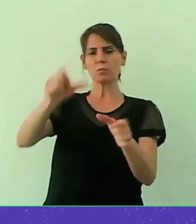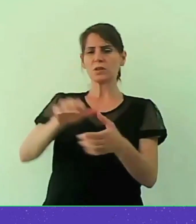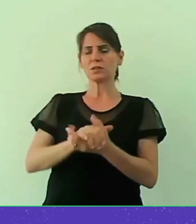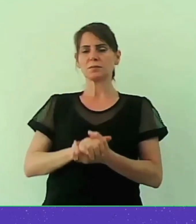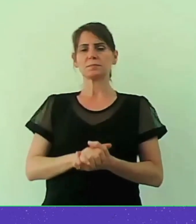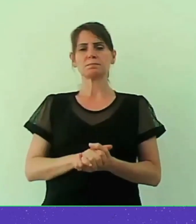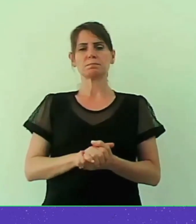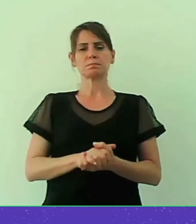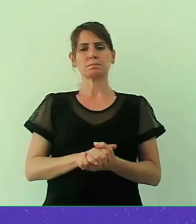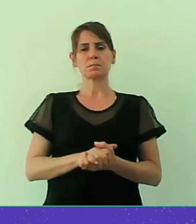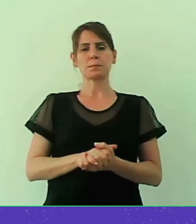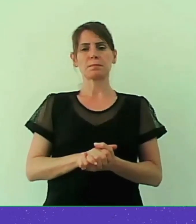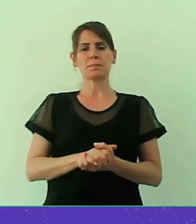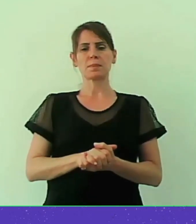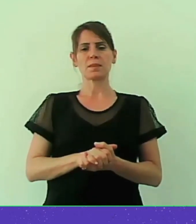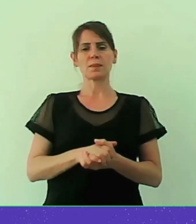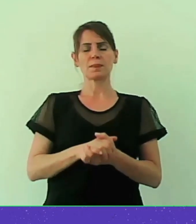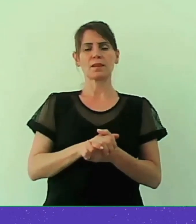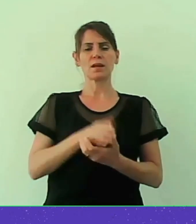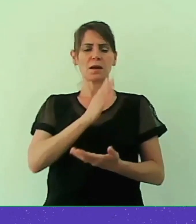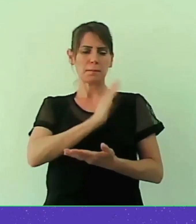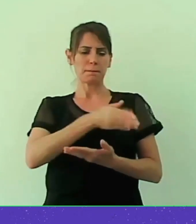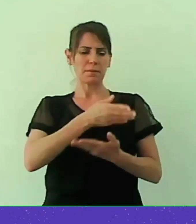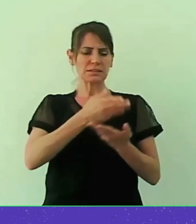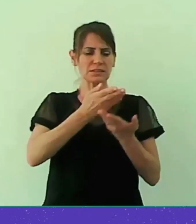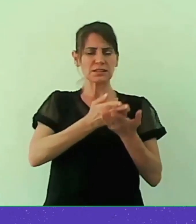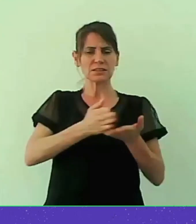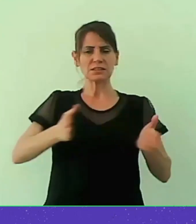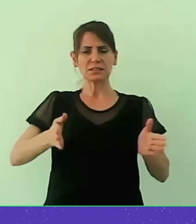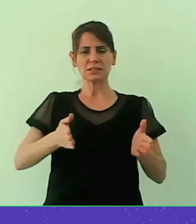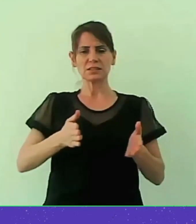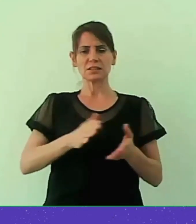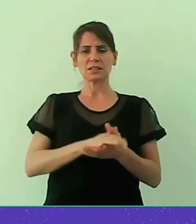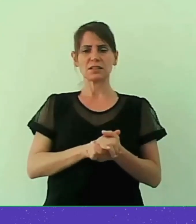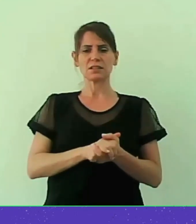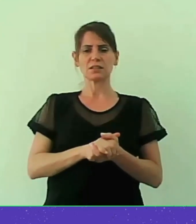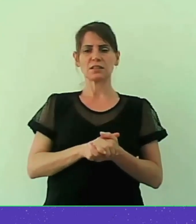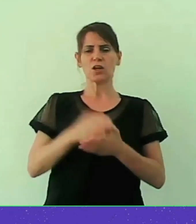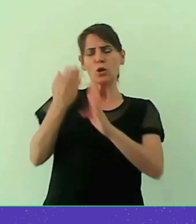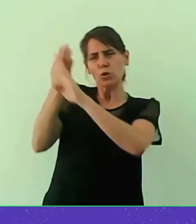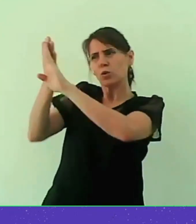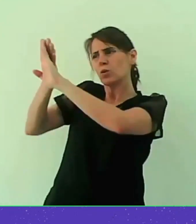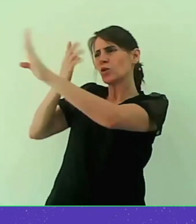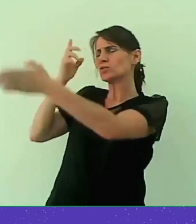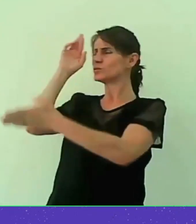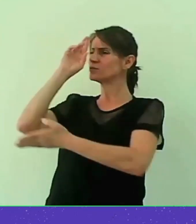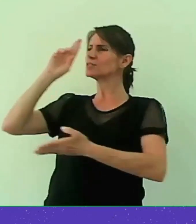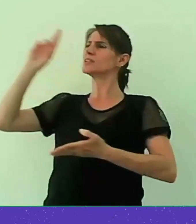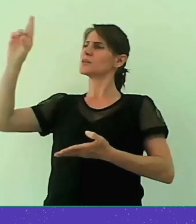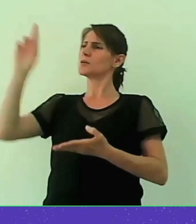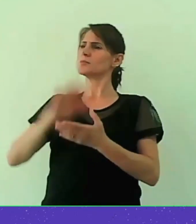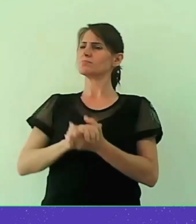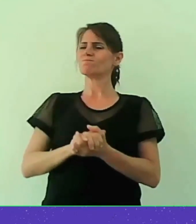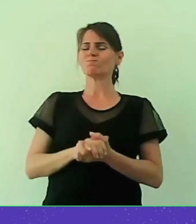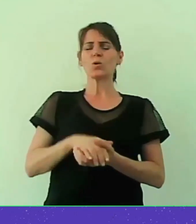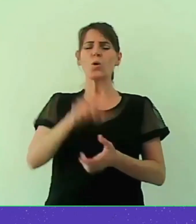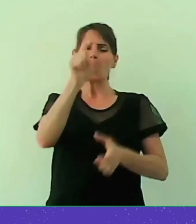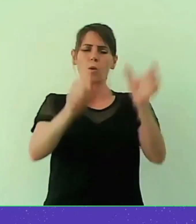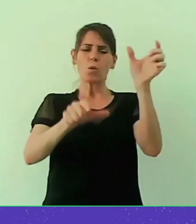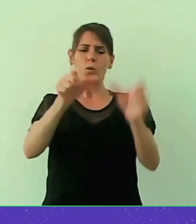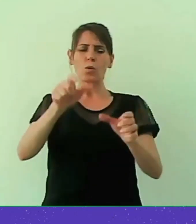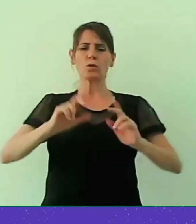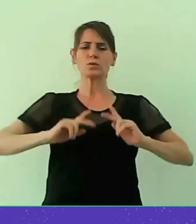aparta o seu coração do Senhor. Irmãos, o homem que confia no homem não